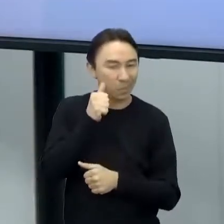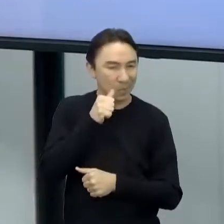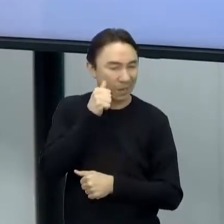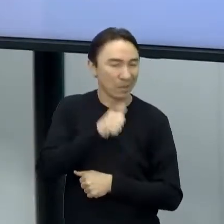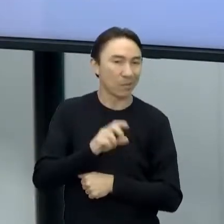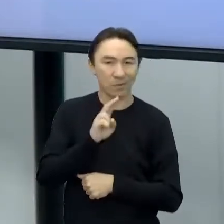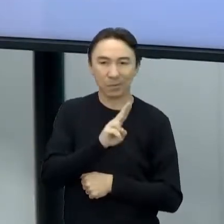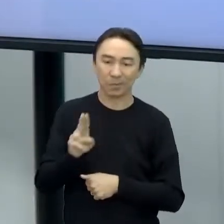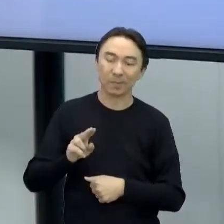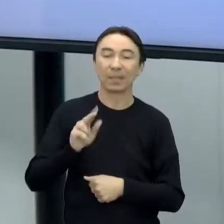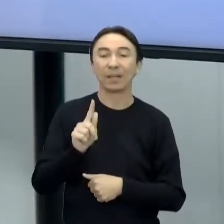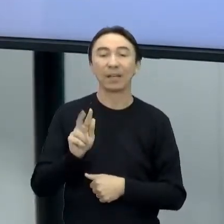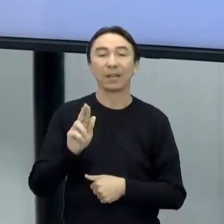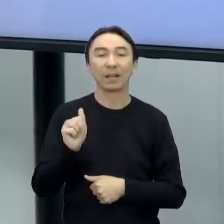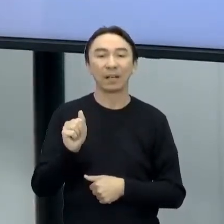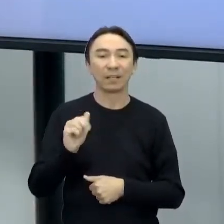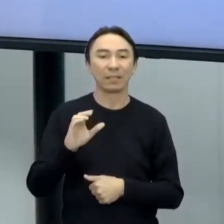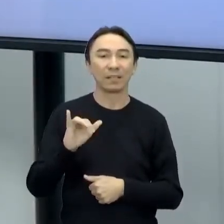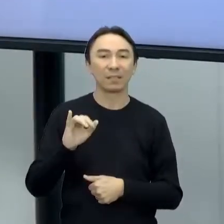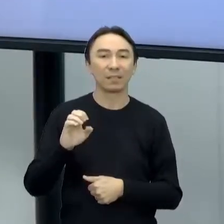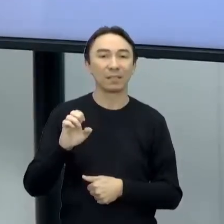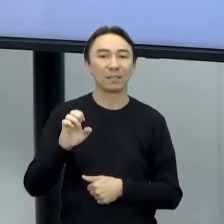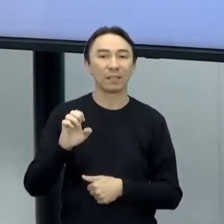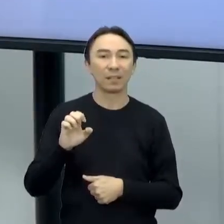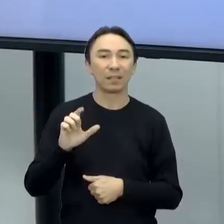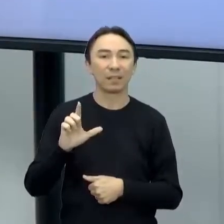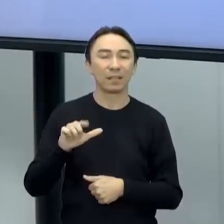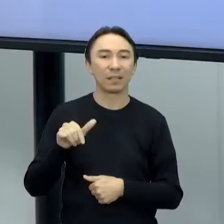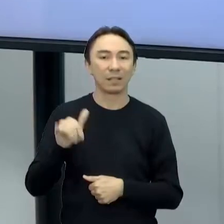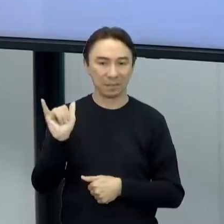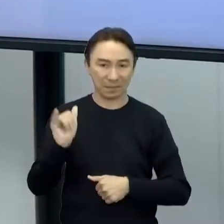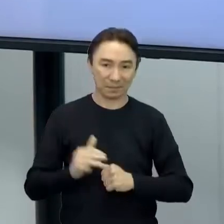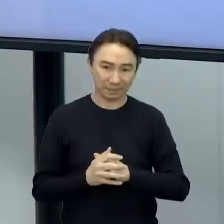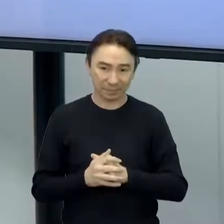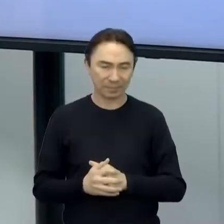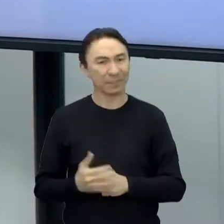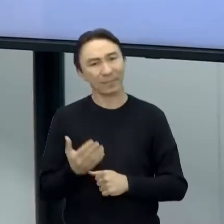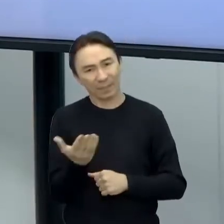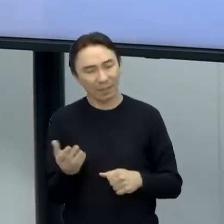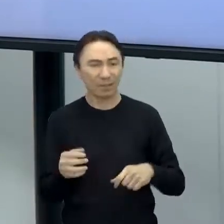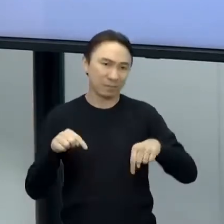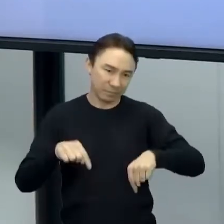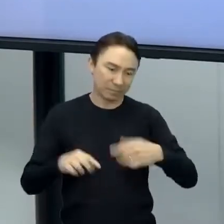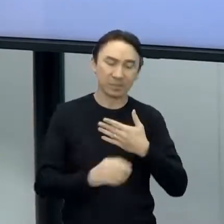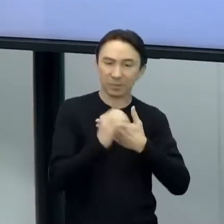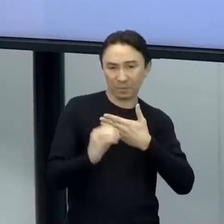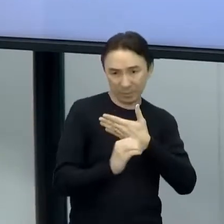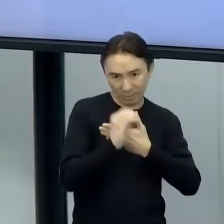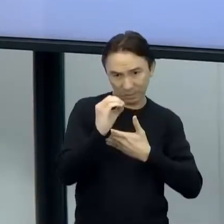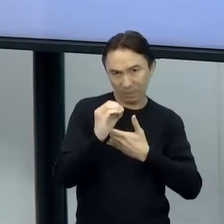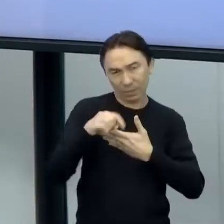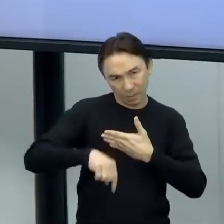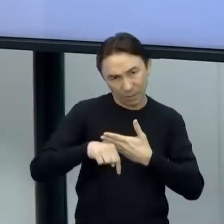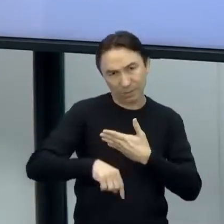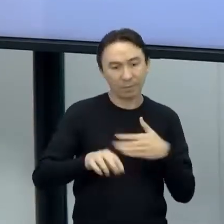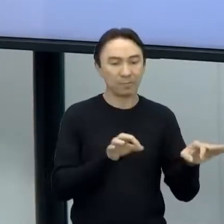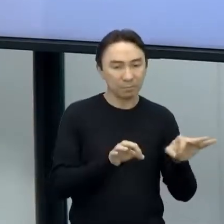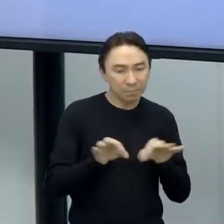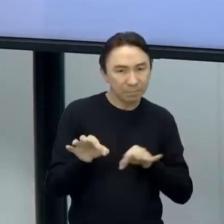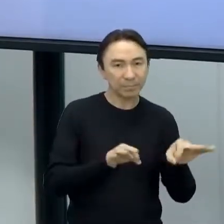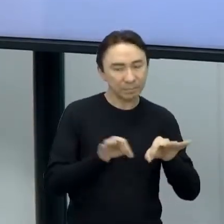de Mídias fez algo para abordar mais pessoas, para atingir,